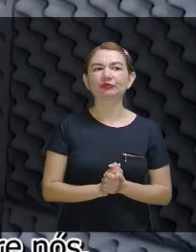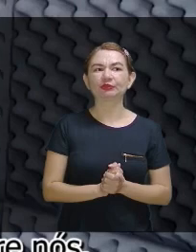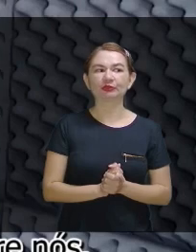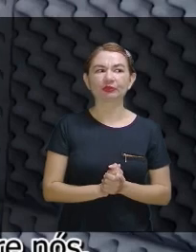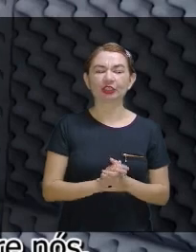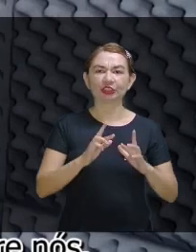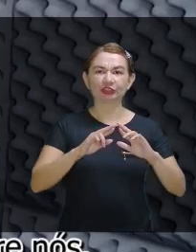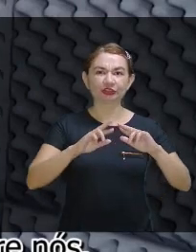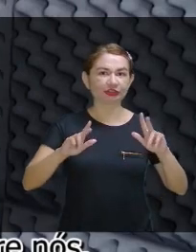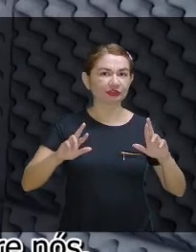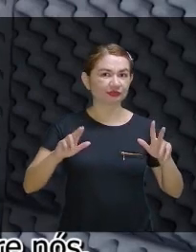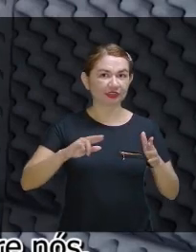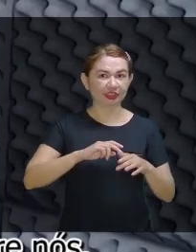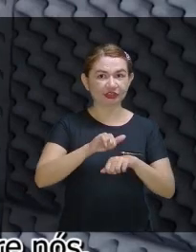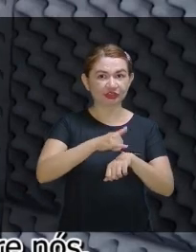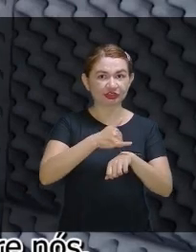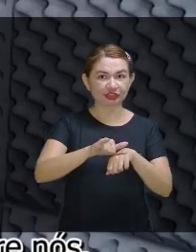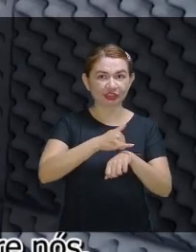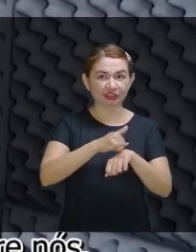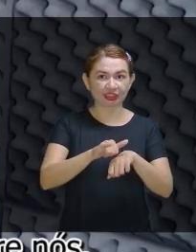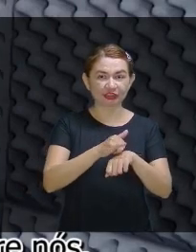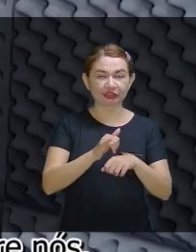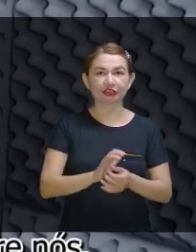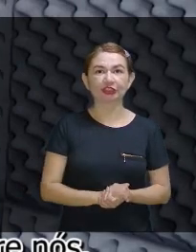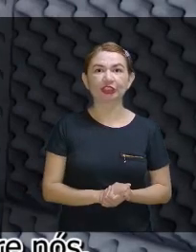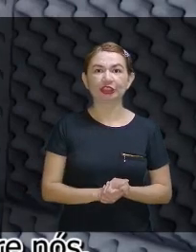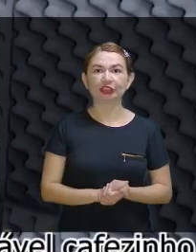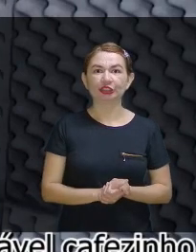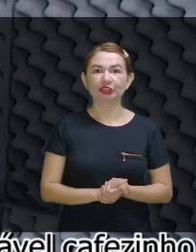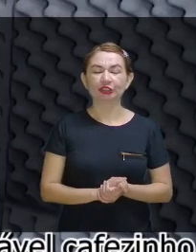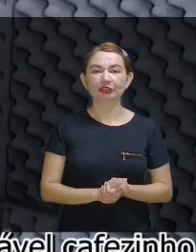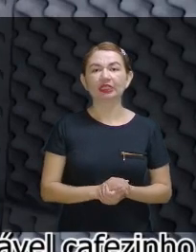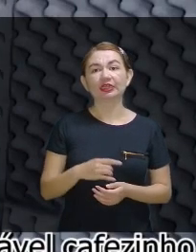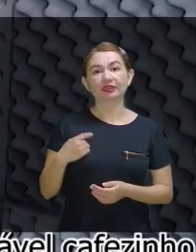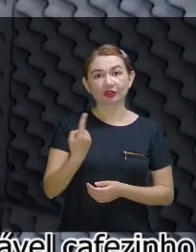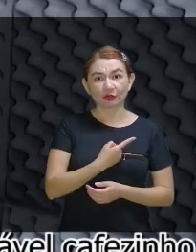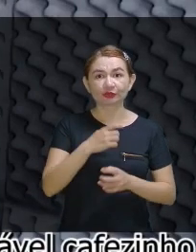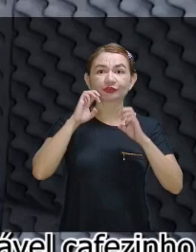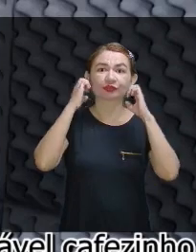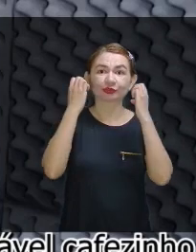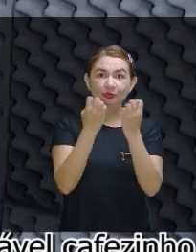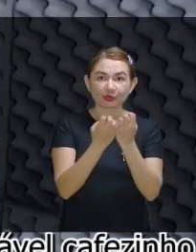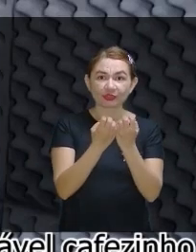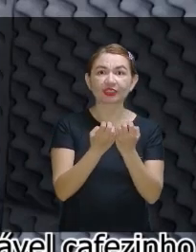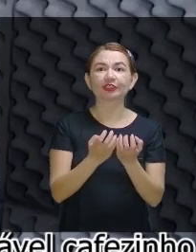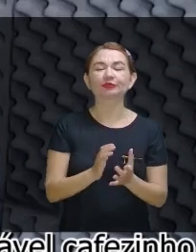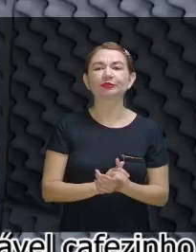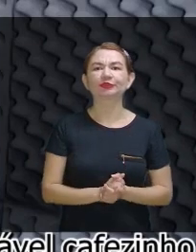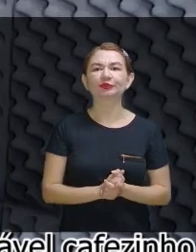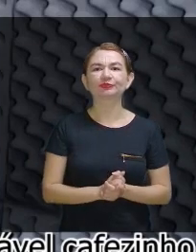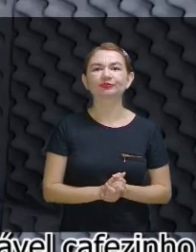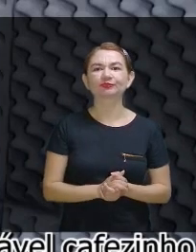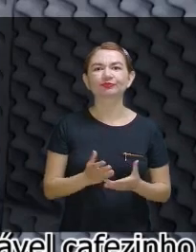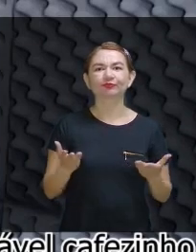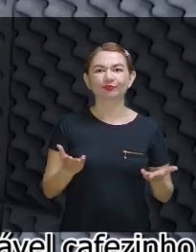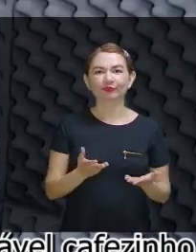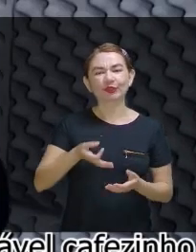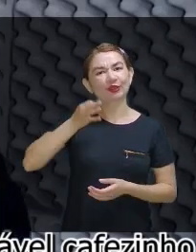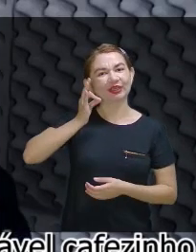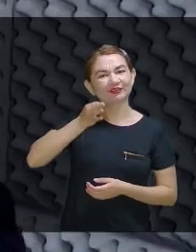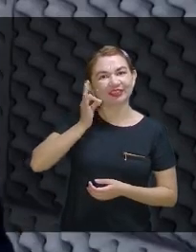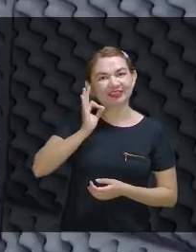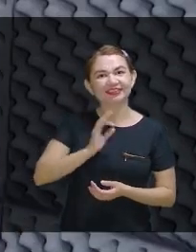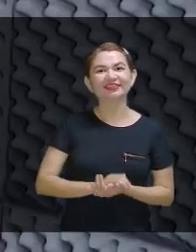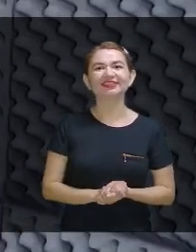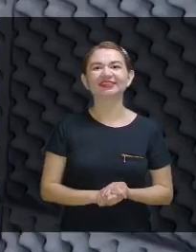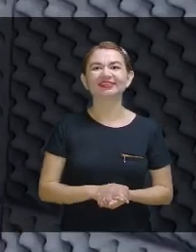e esses encontros facilitam o caminho entre nós. Nós nos encontramos num evento como esse, além do agradável cafezinho,